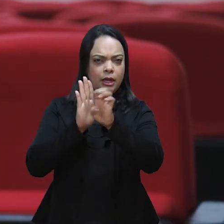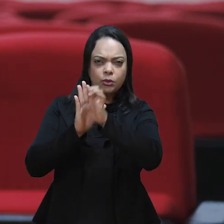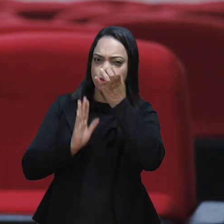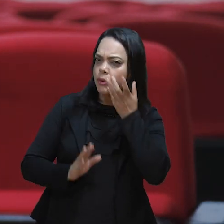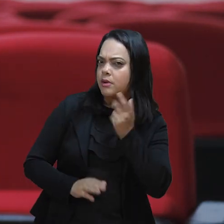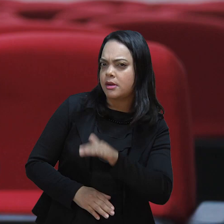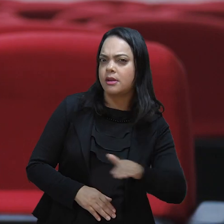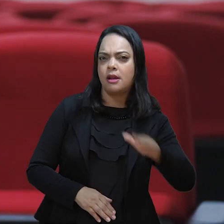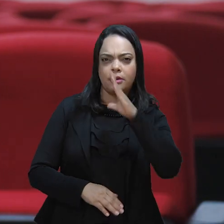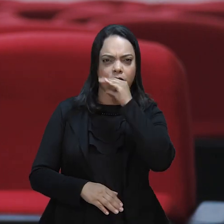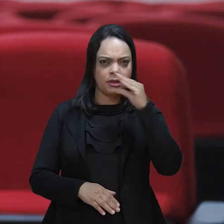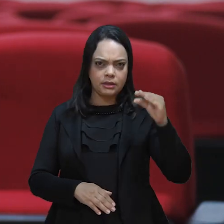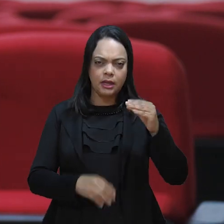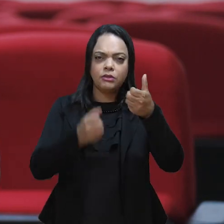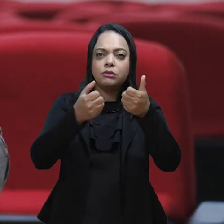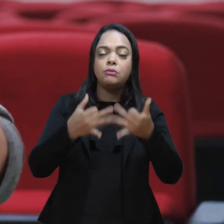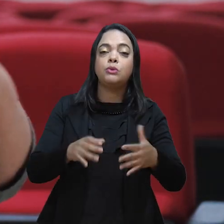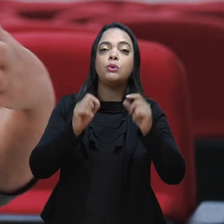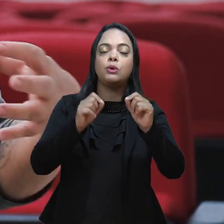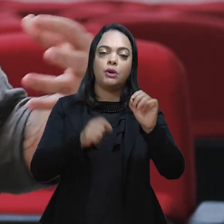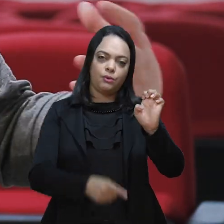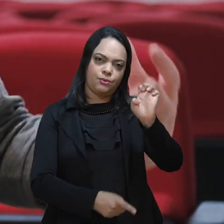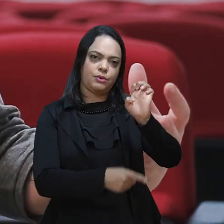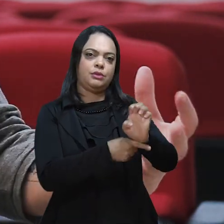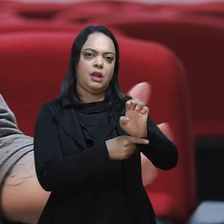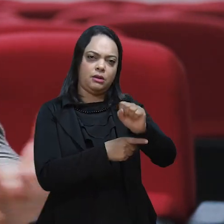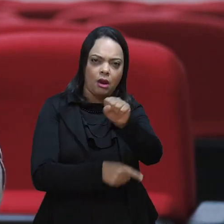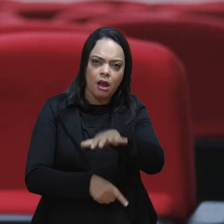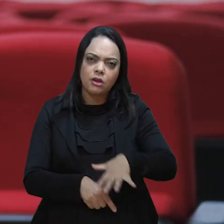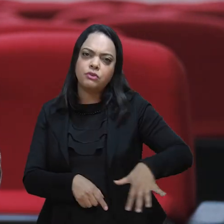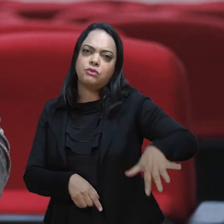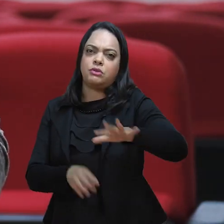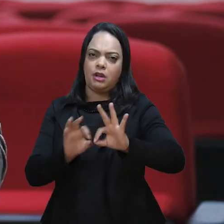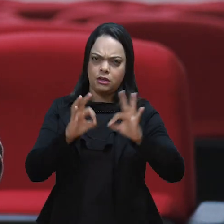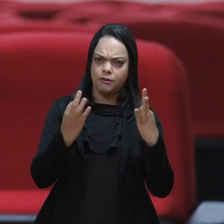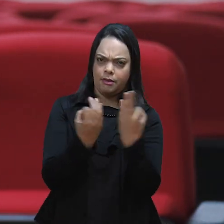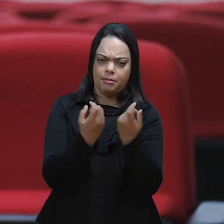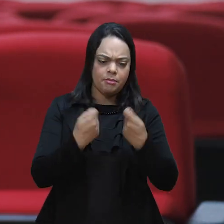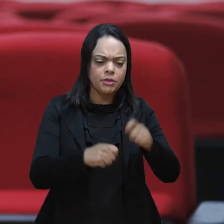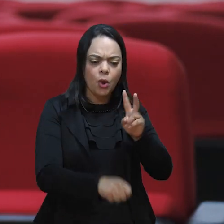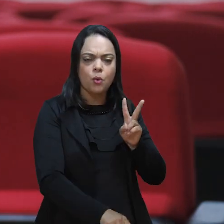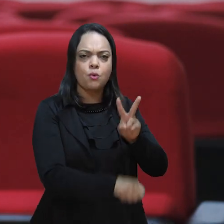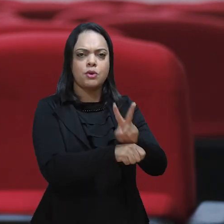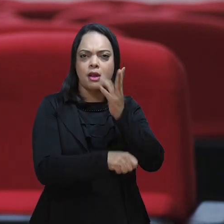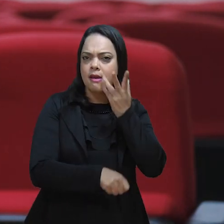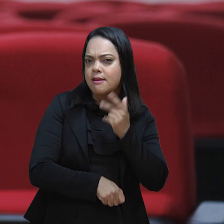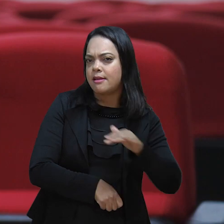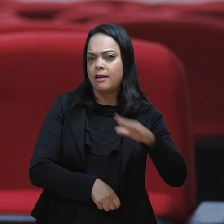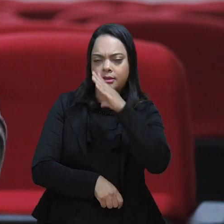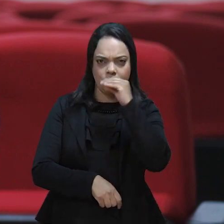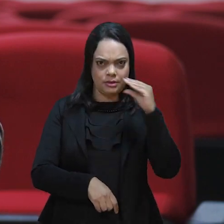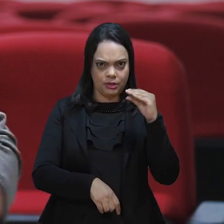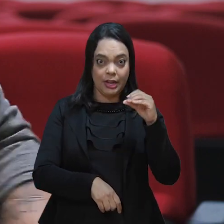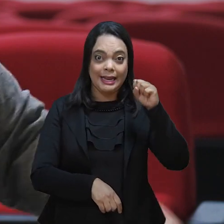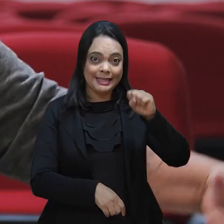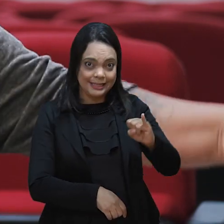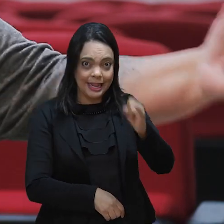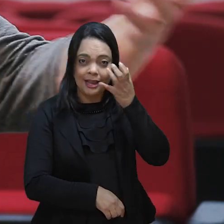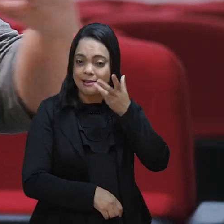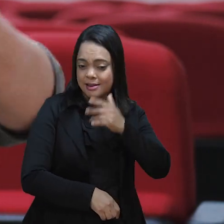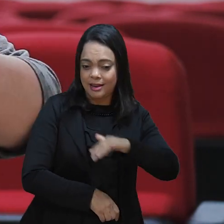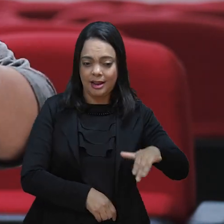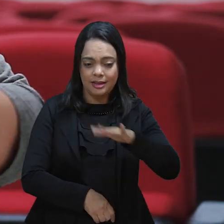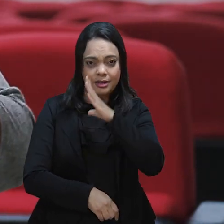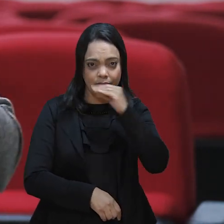olha, Estado, sociedade, família tem que proteger crianças e adolescentes. Então, quando a vítima é uma criança ou um adolescente, então toda a